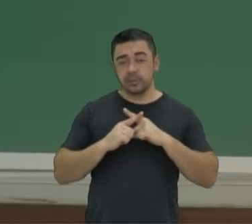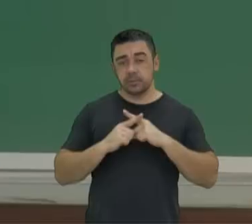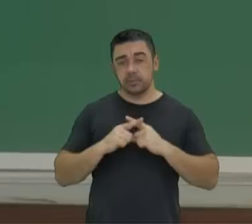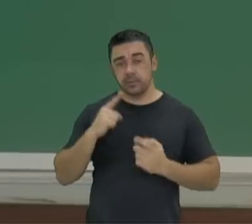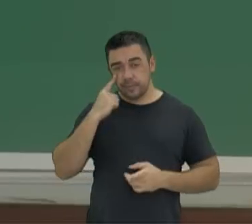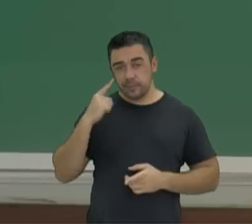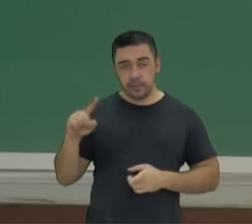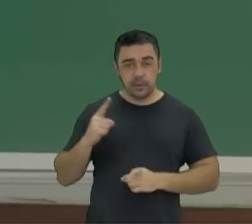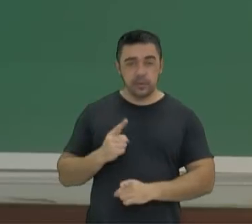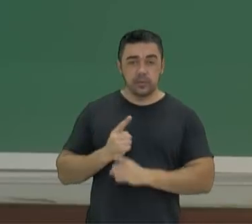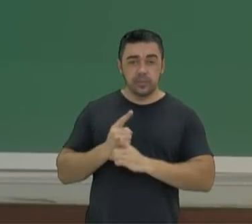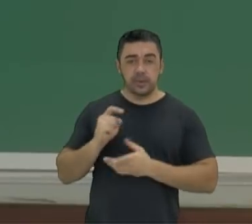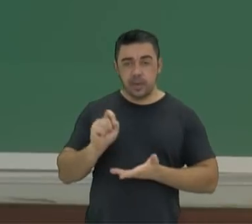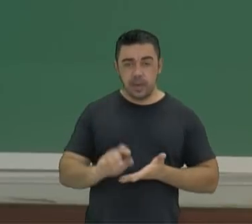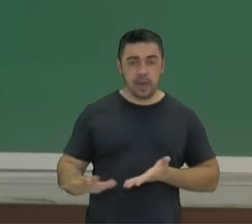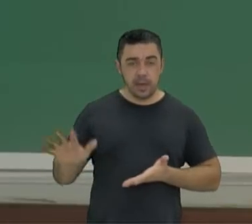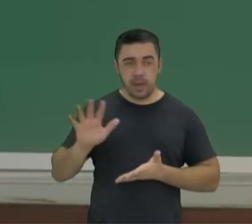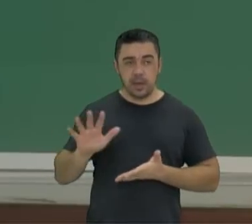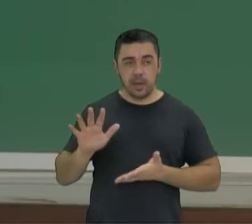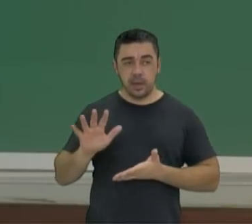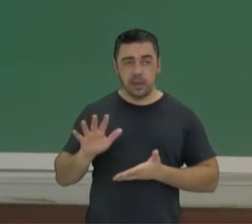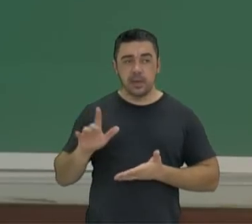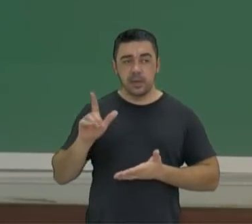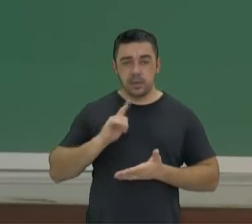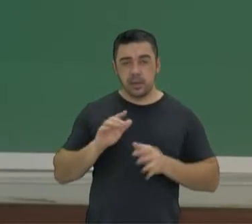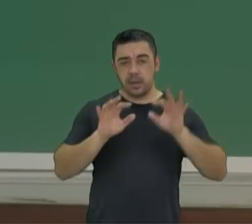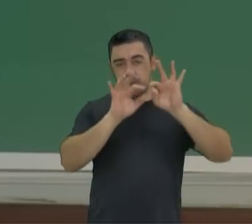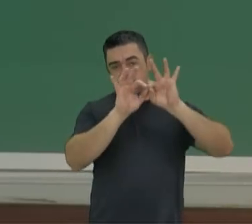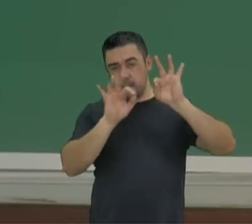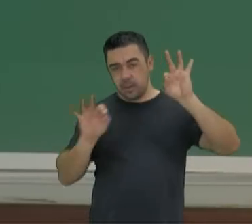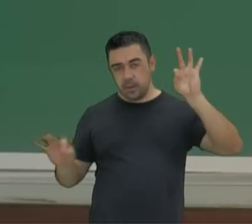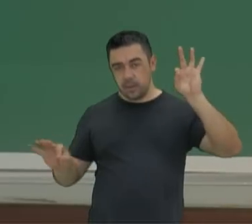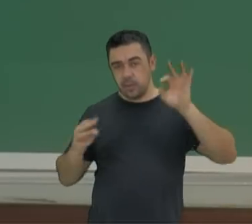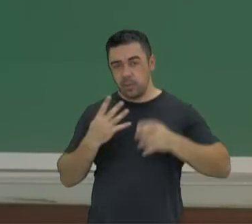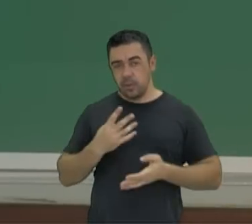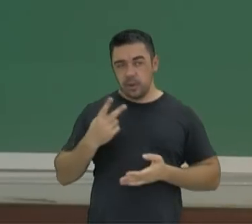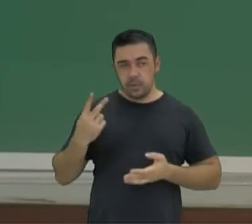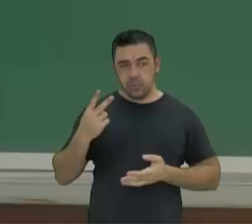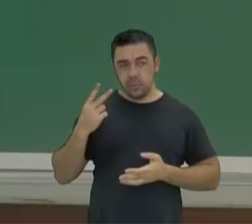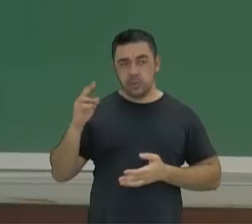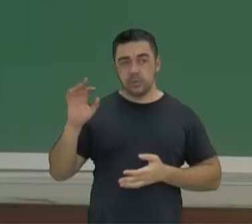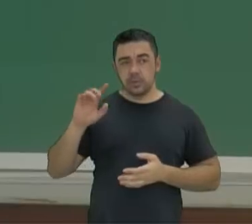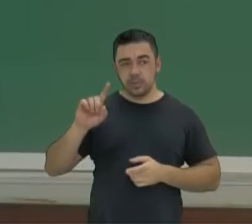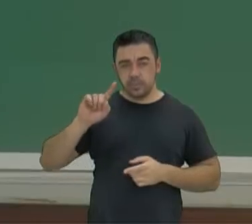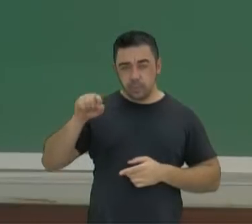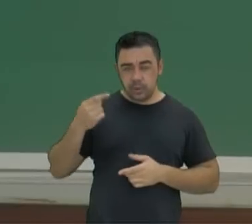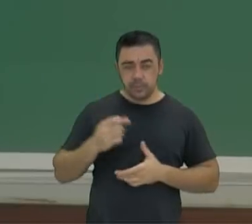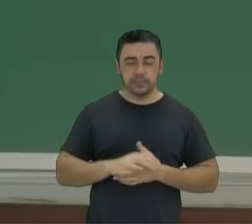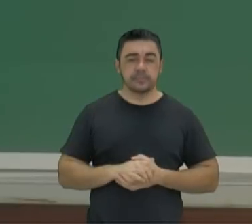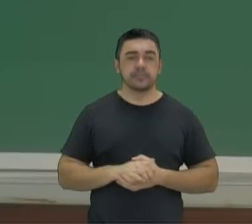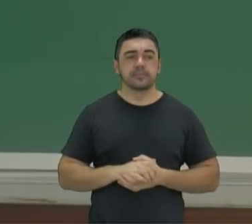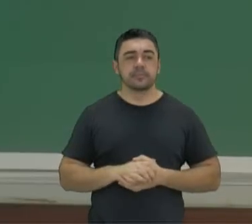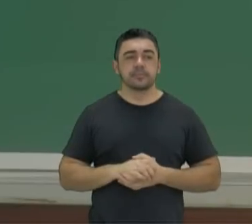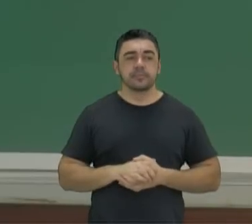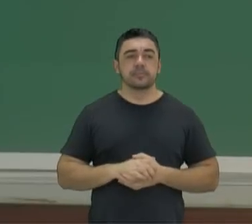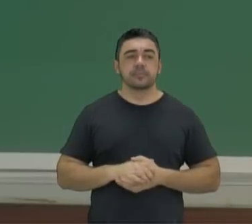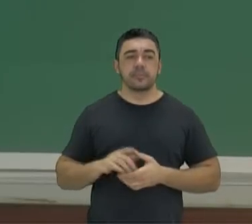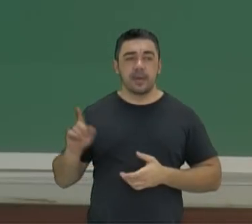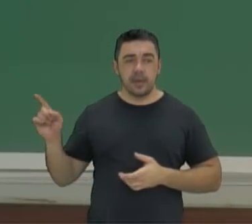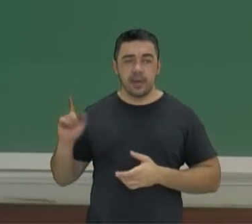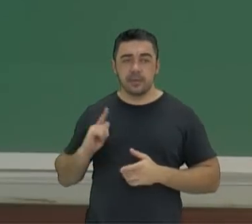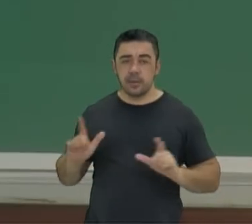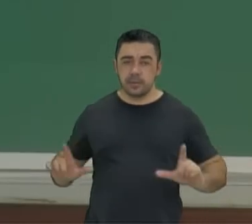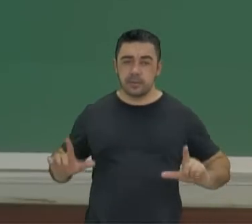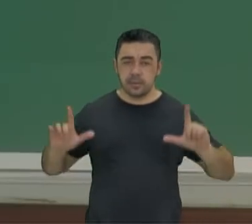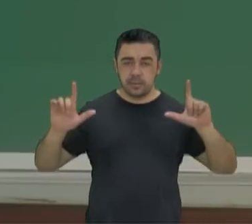hora que eu descobrir a área, vai dar 42 polegadas, que é essa medida aqui. Vamos lá. Esse televisor será fixado